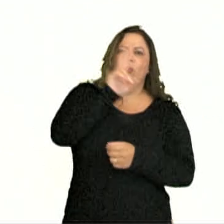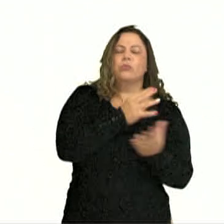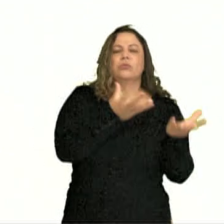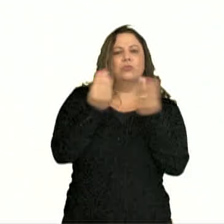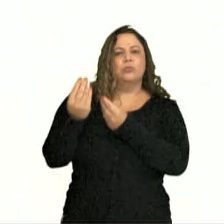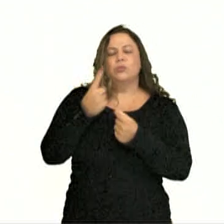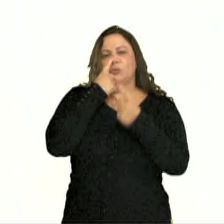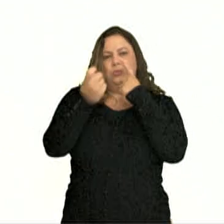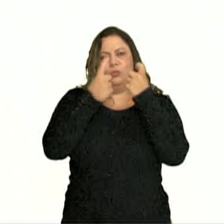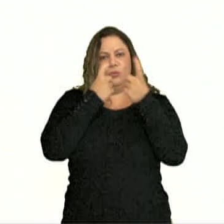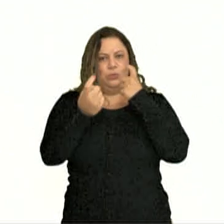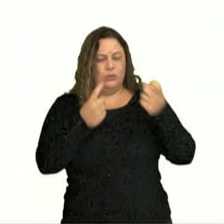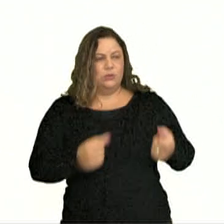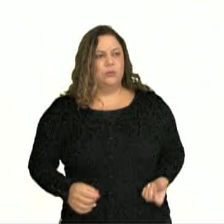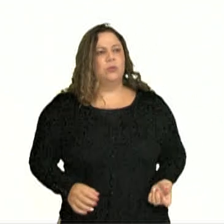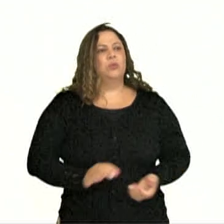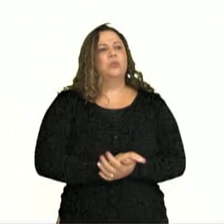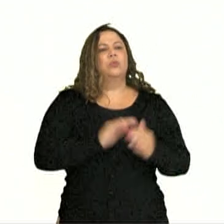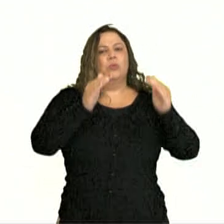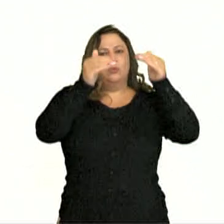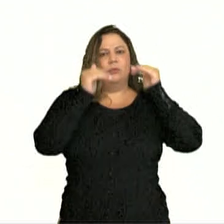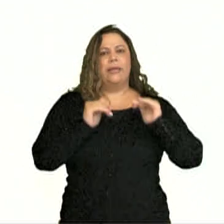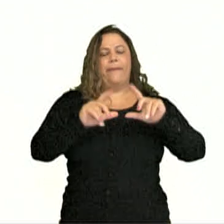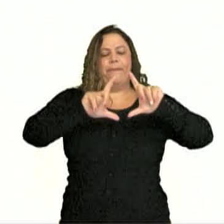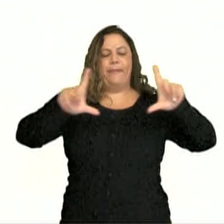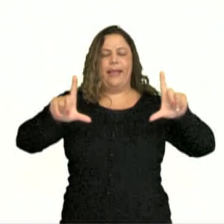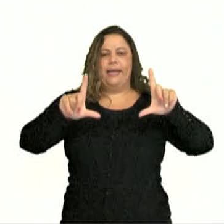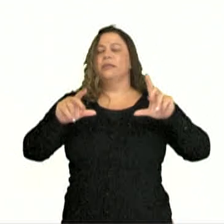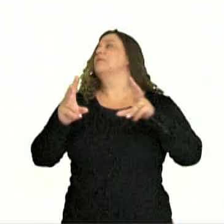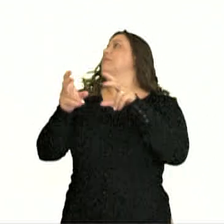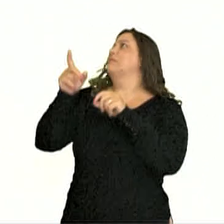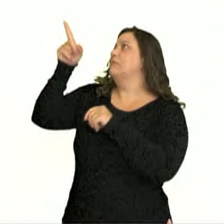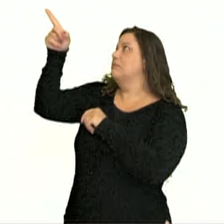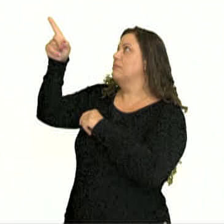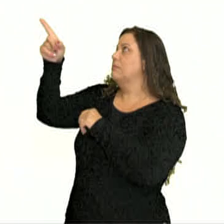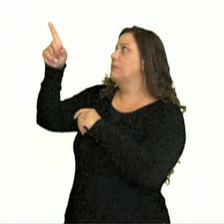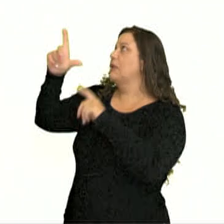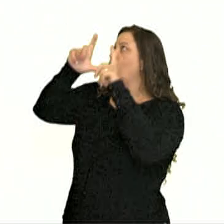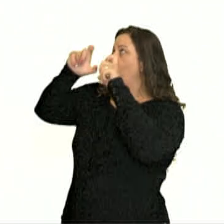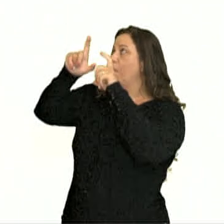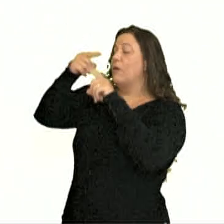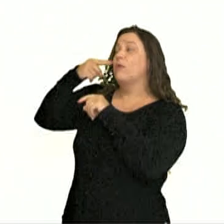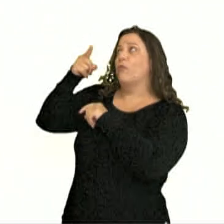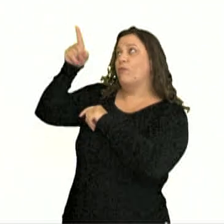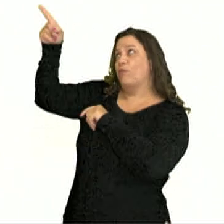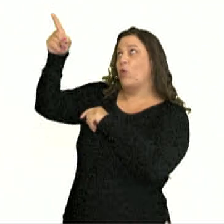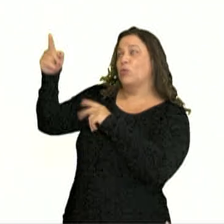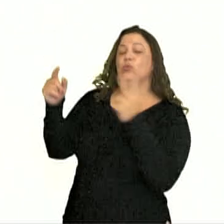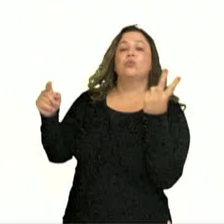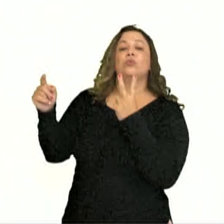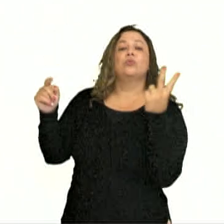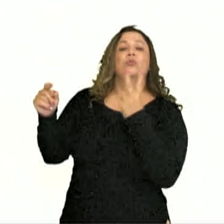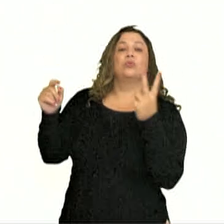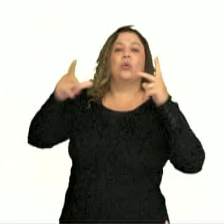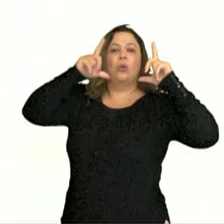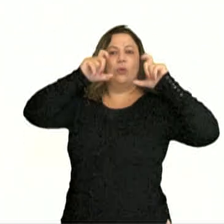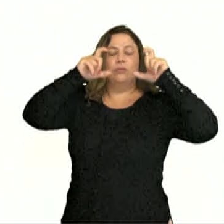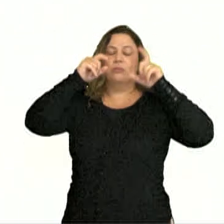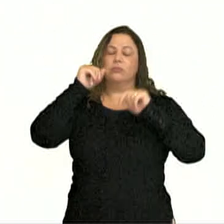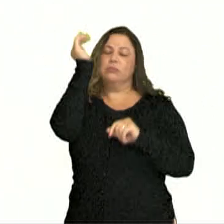demasiada de lixo. Logo abaixo nós temos uma foto de Sebastião Salgado também, que os dois são fotógrafos brasileiros.